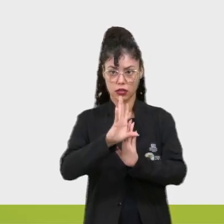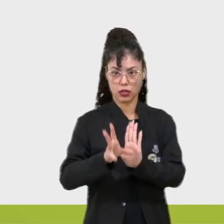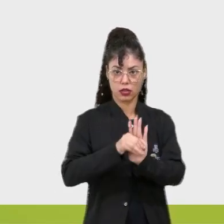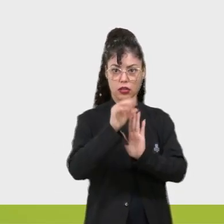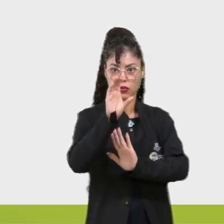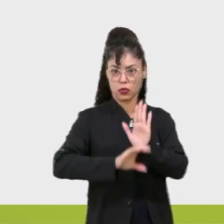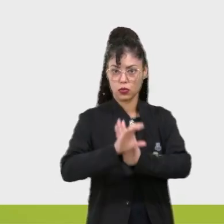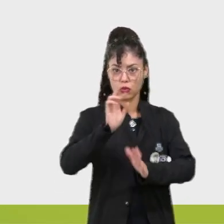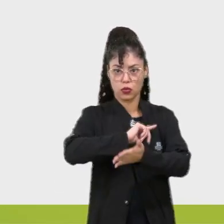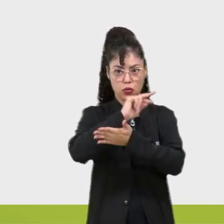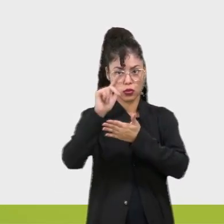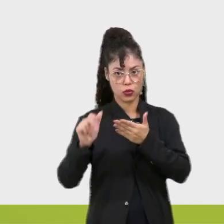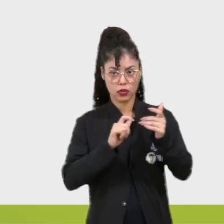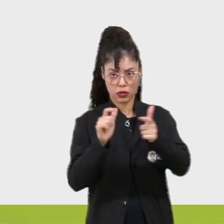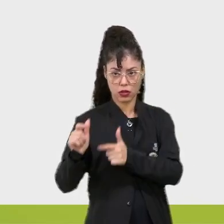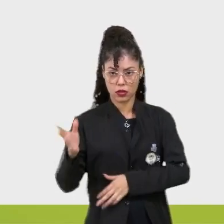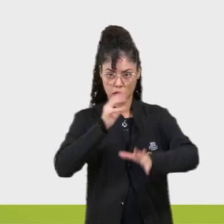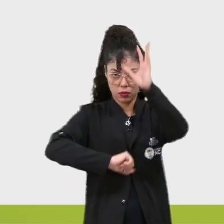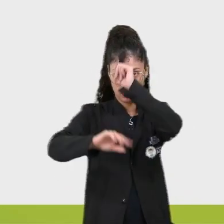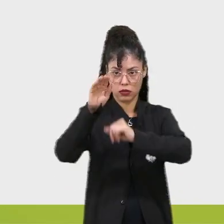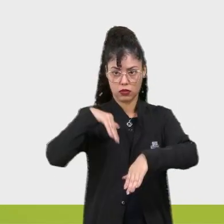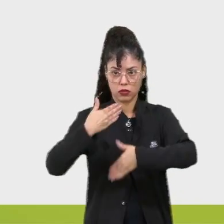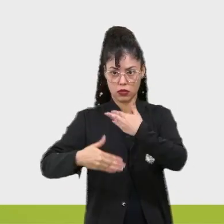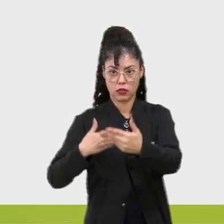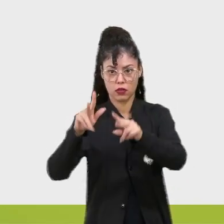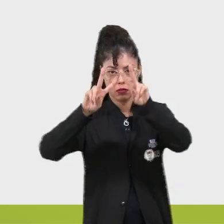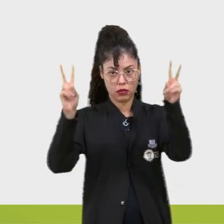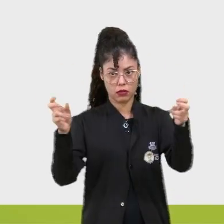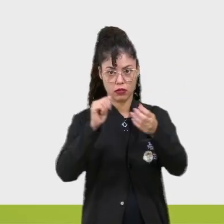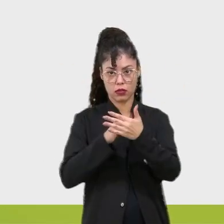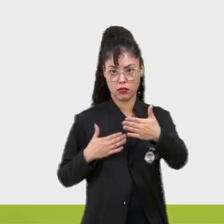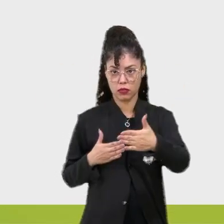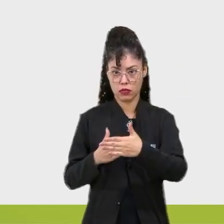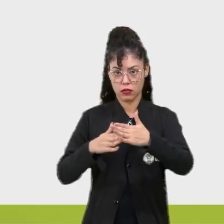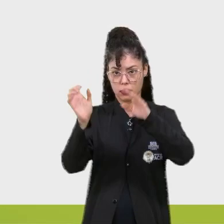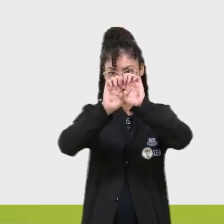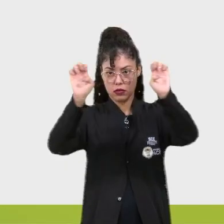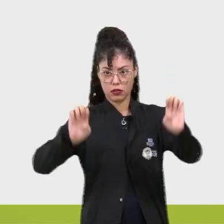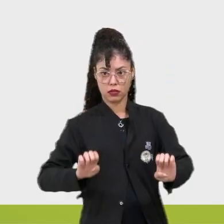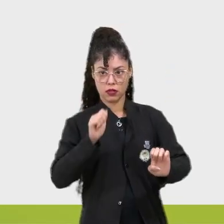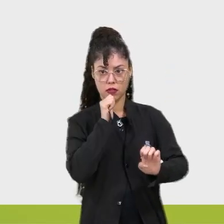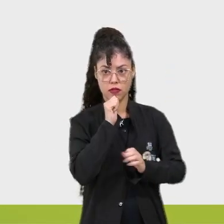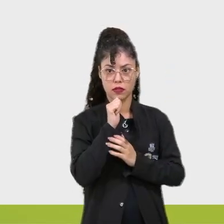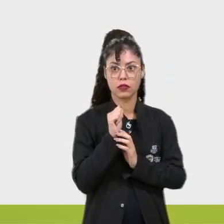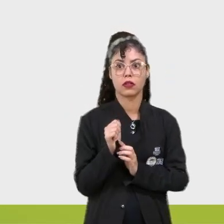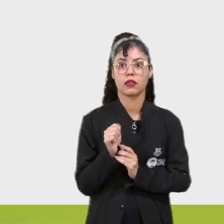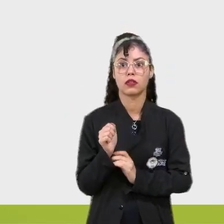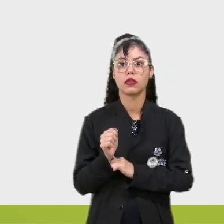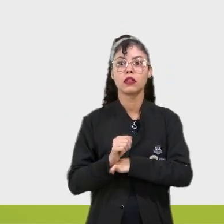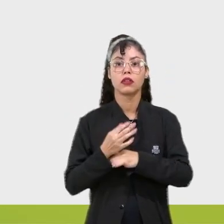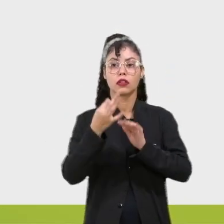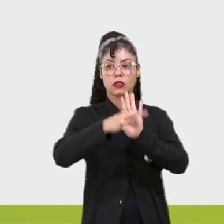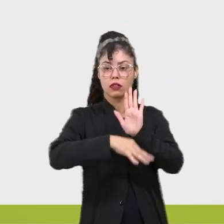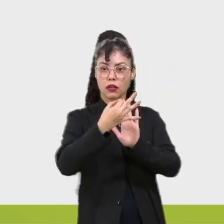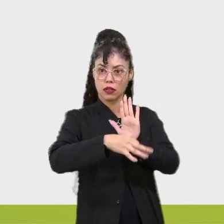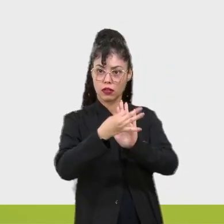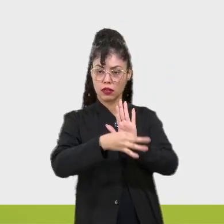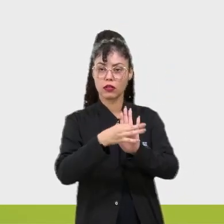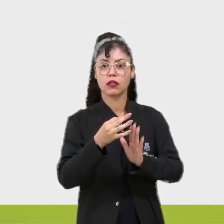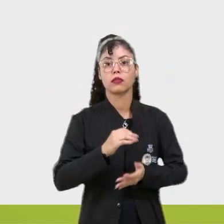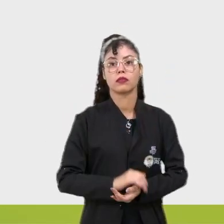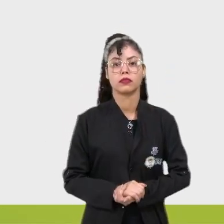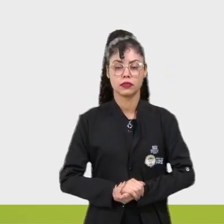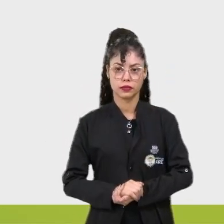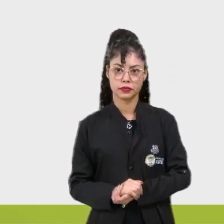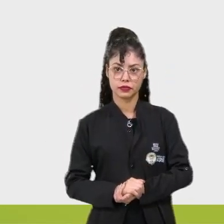de conceitos das várias áreas do conhecimento para o desenvolvimento do tema nos limites estruturais do texto